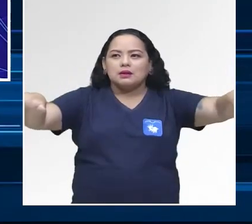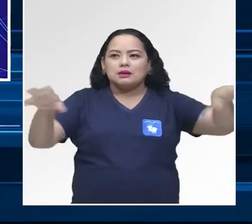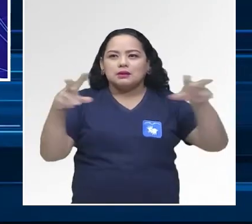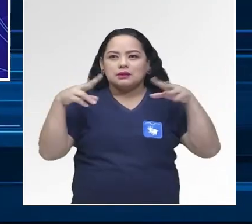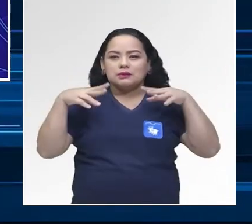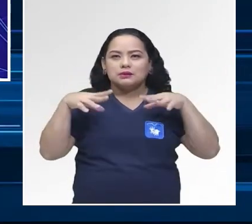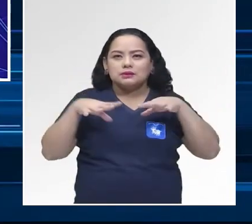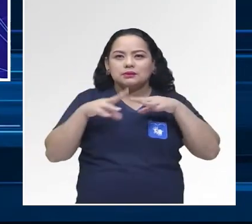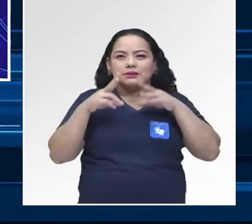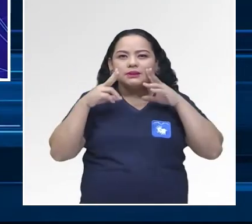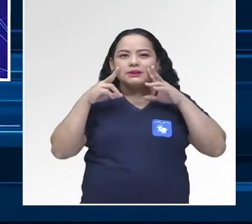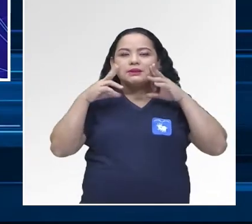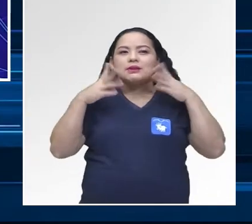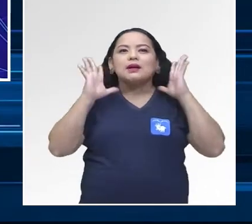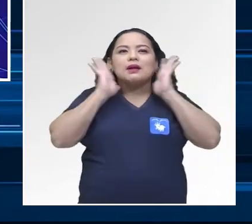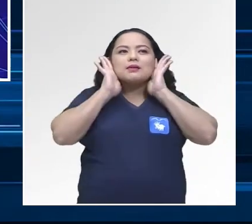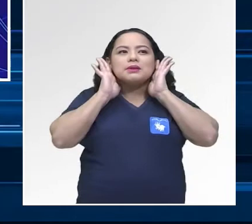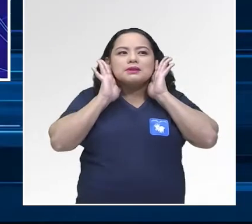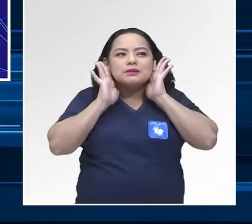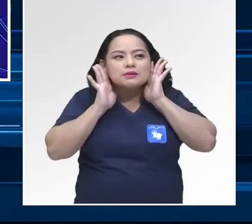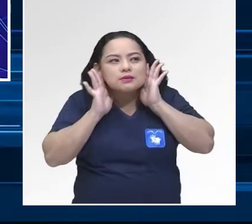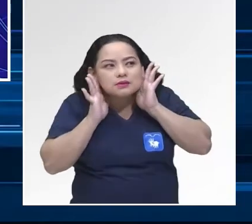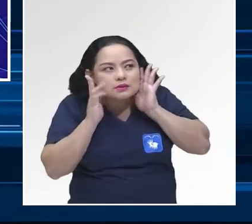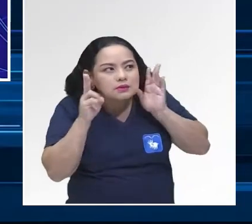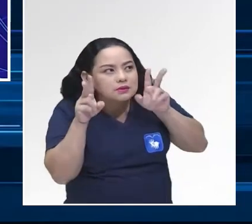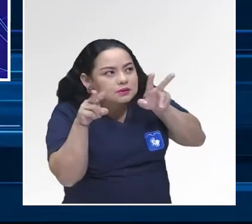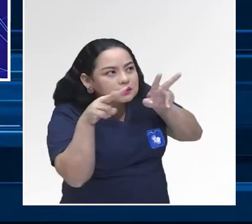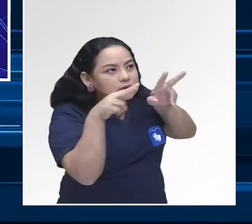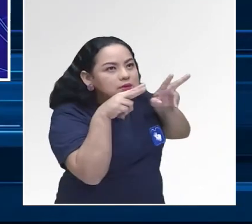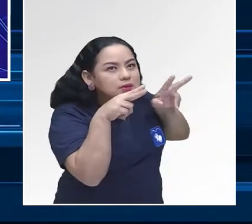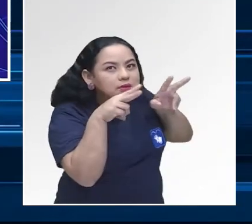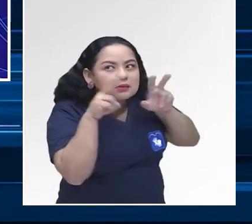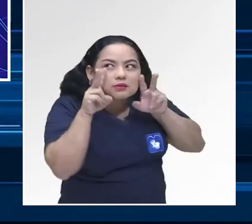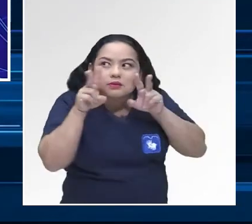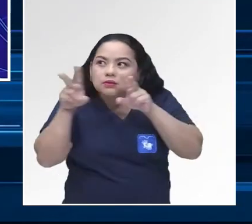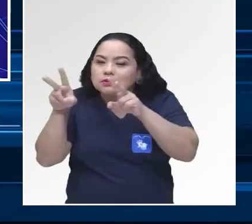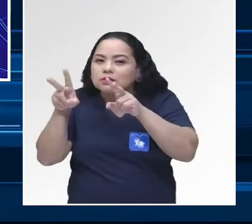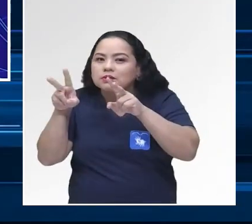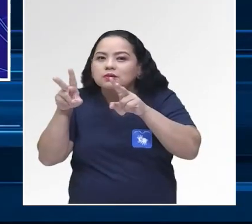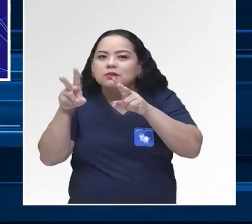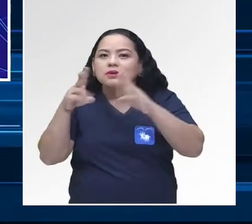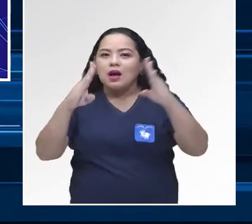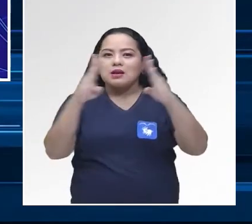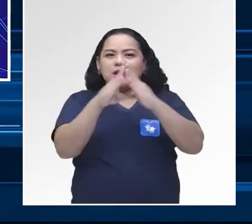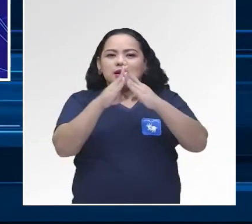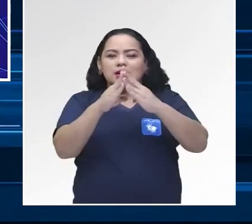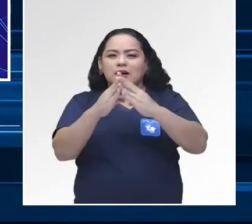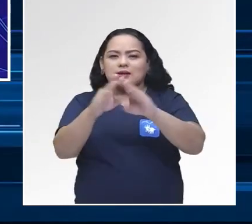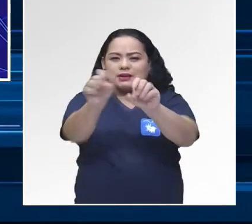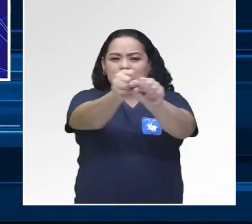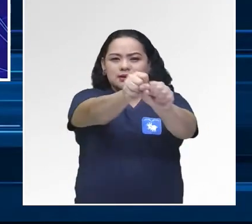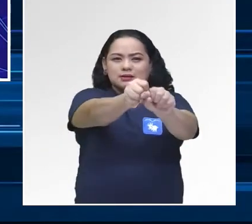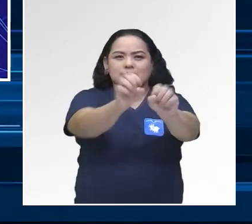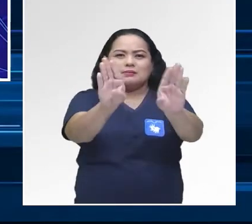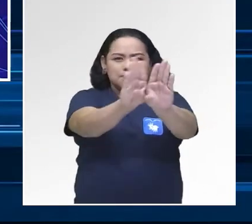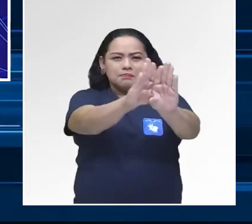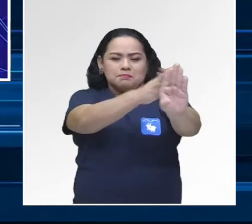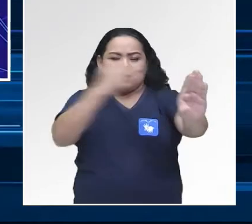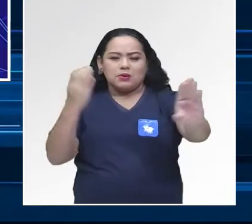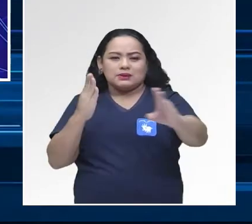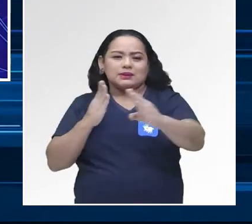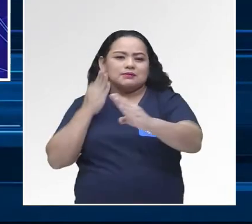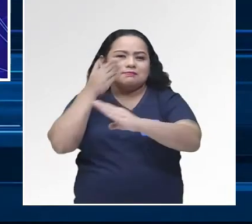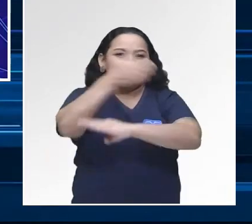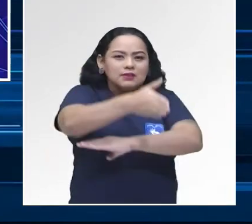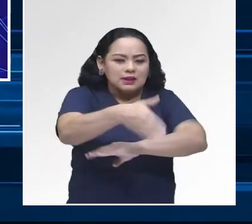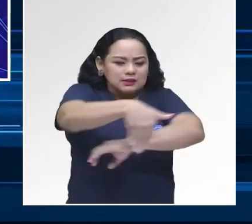detalhadamente, você já começa a ver mais coisas. E quando você sai da casa e abre a porta e vai na rua, mais